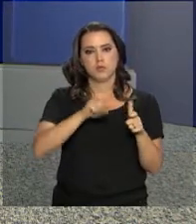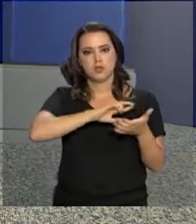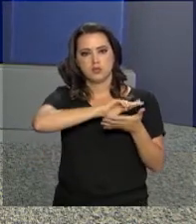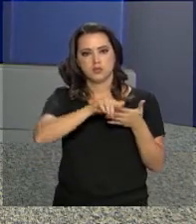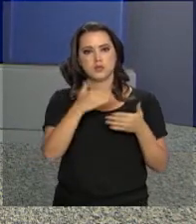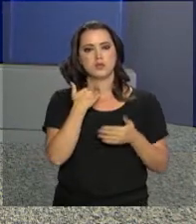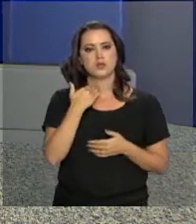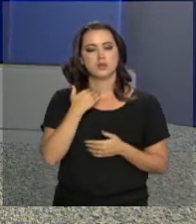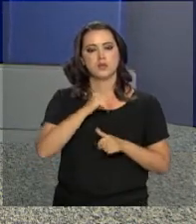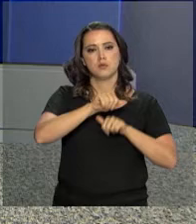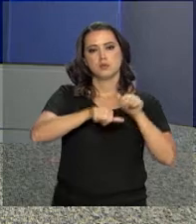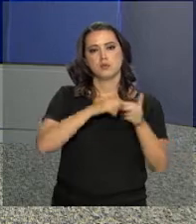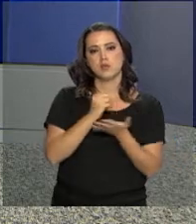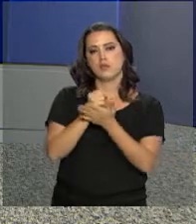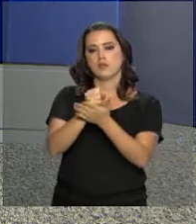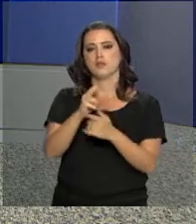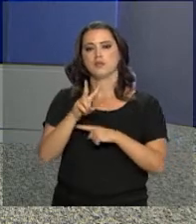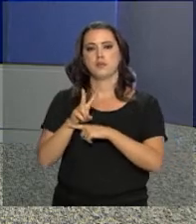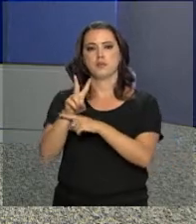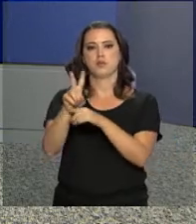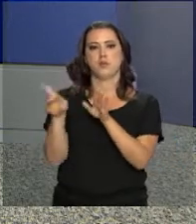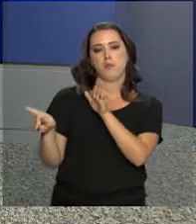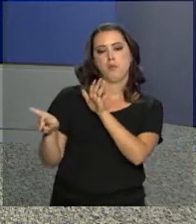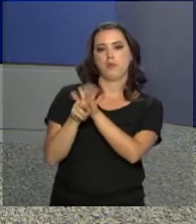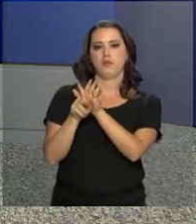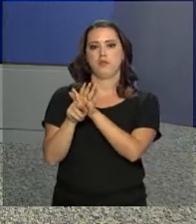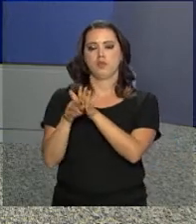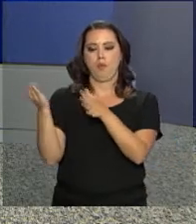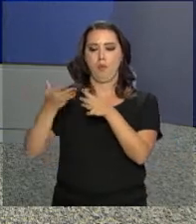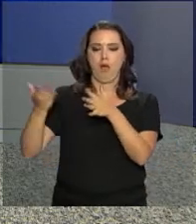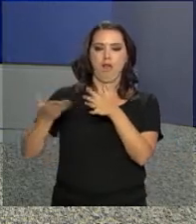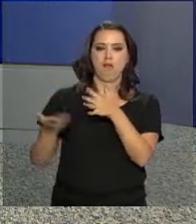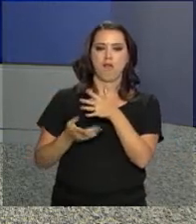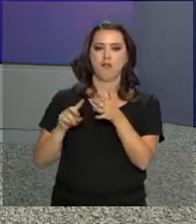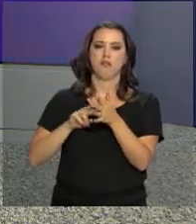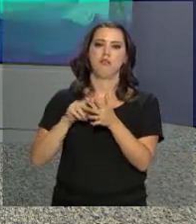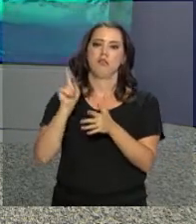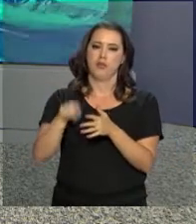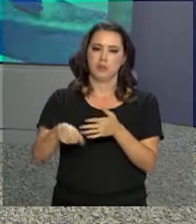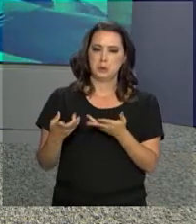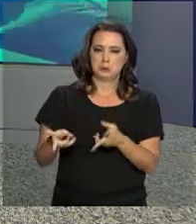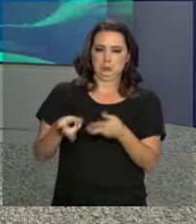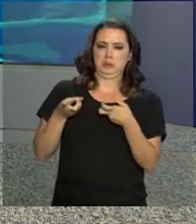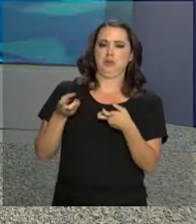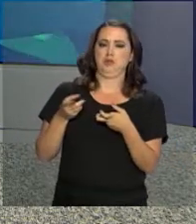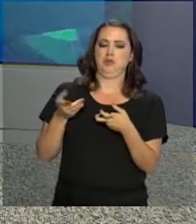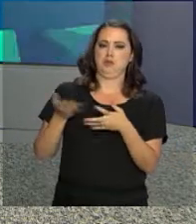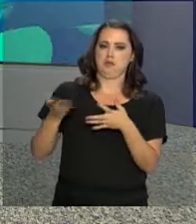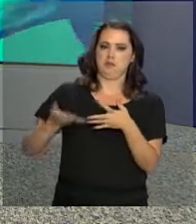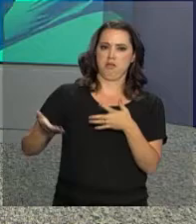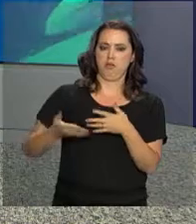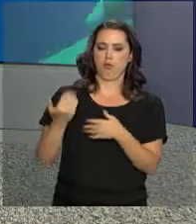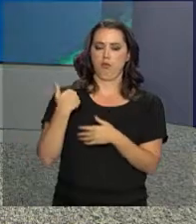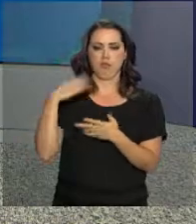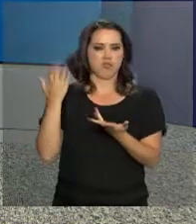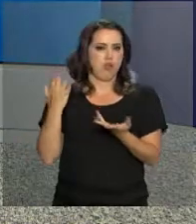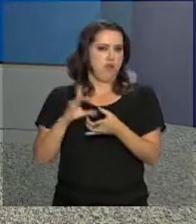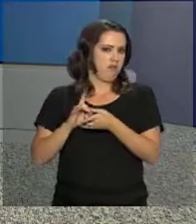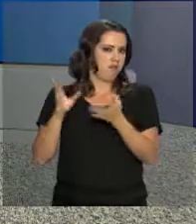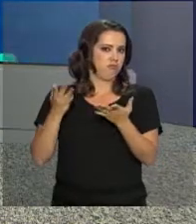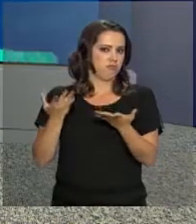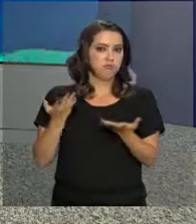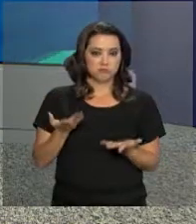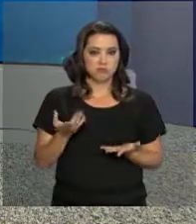muitos bancos passaram a oferecer financiamento na própria fatura, o que pode dar impressão ao cliente de um parcelamento